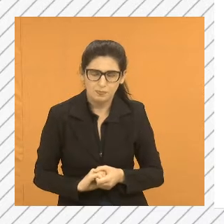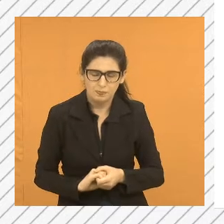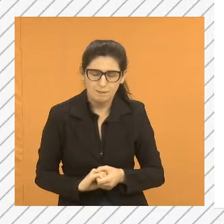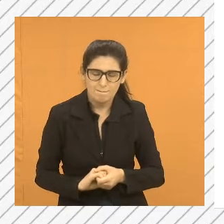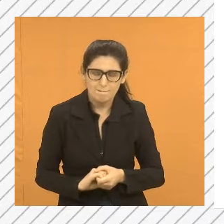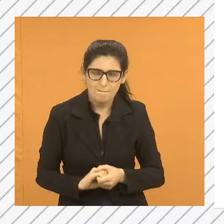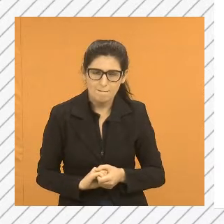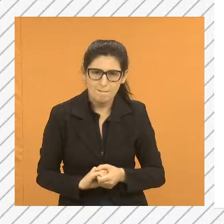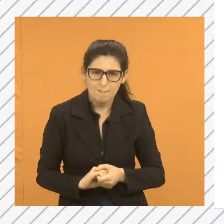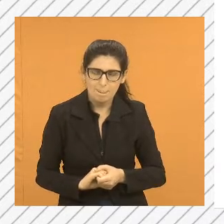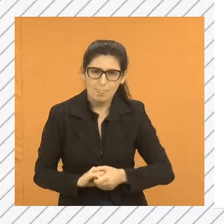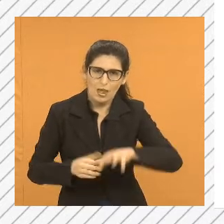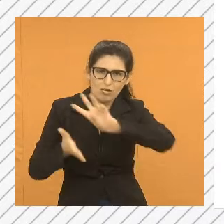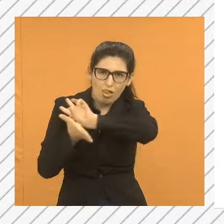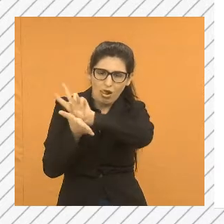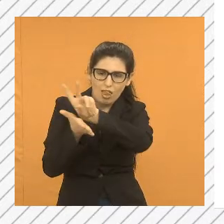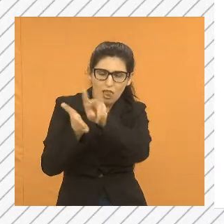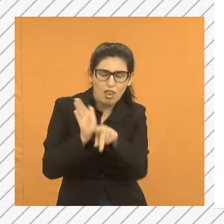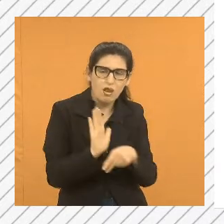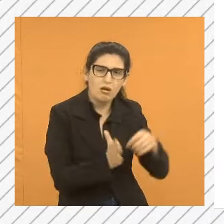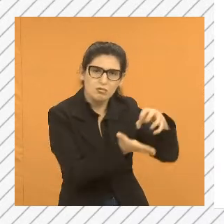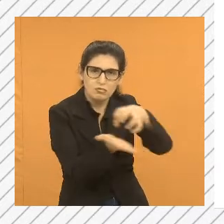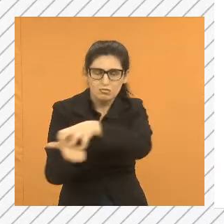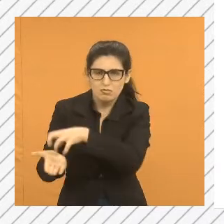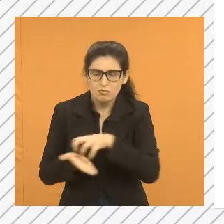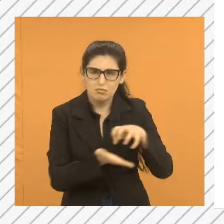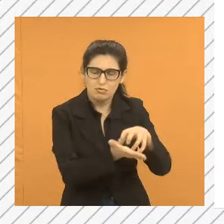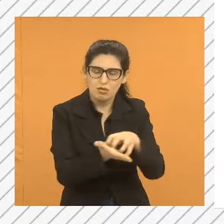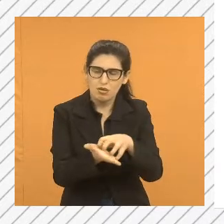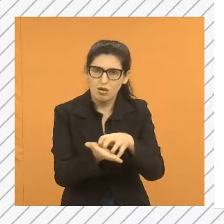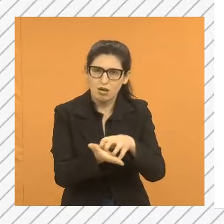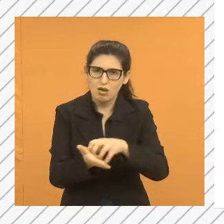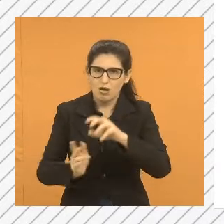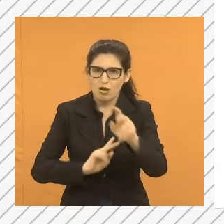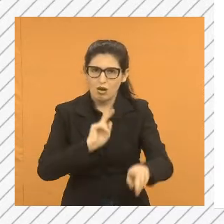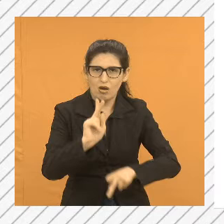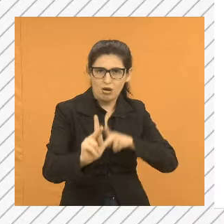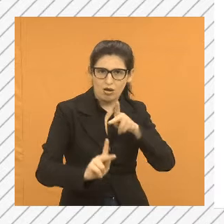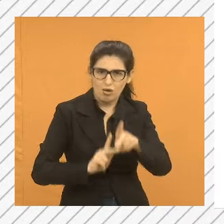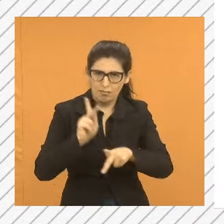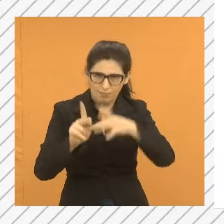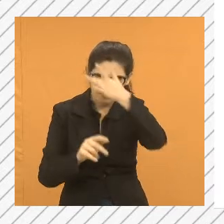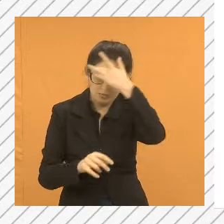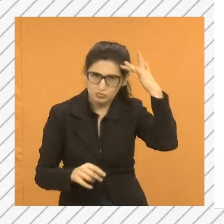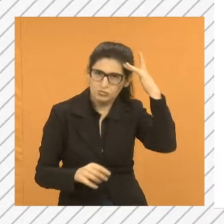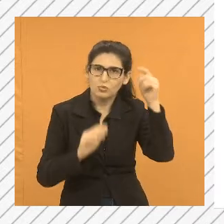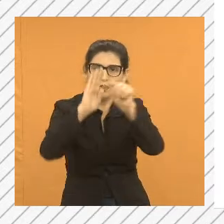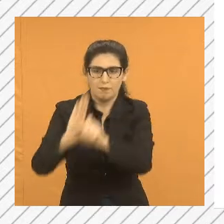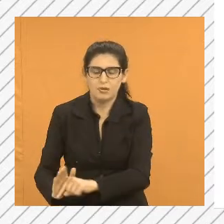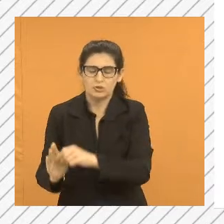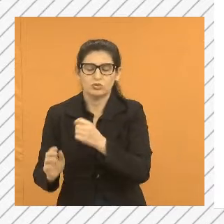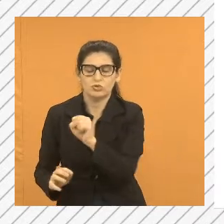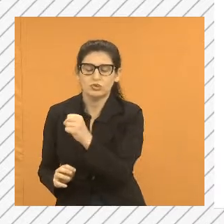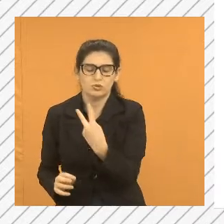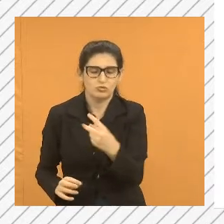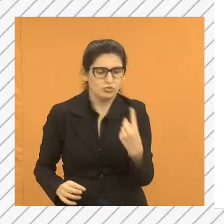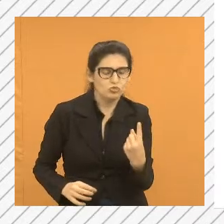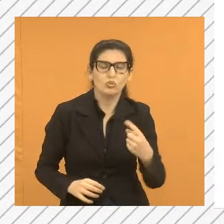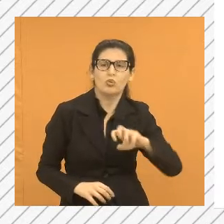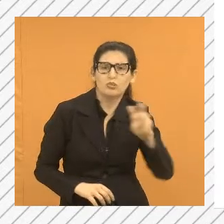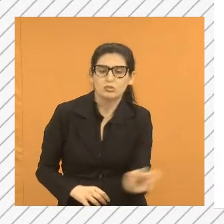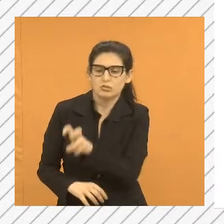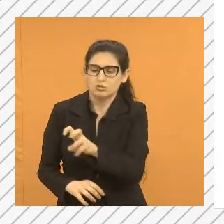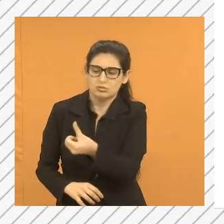Atendimentos diversos sob demanda da população. Caiu de 821 para